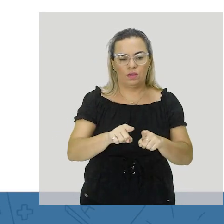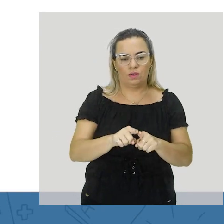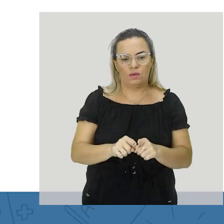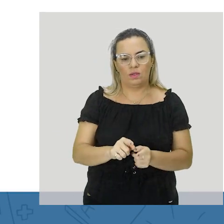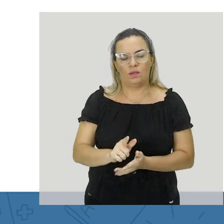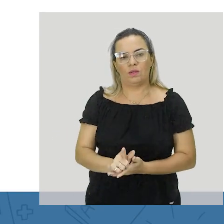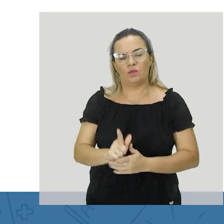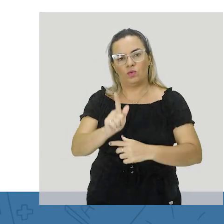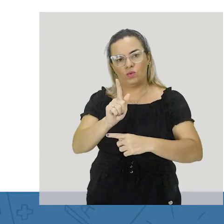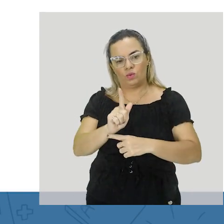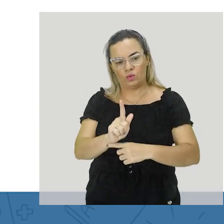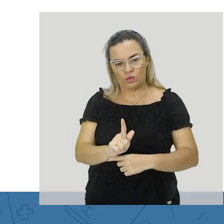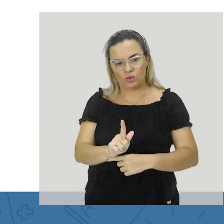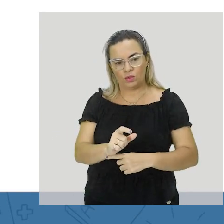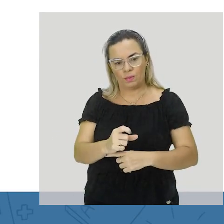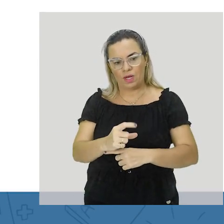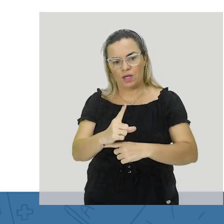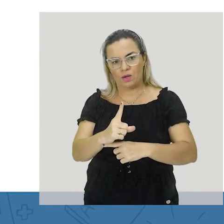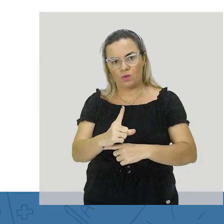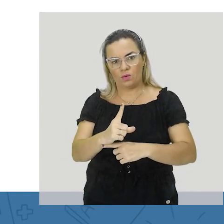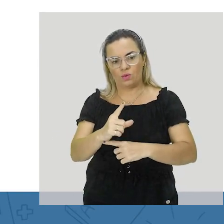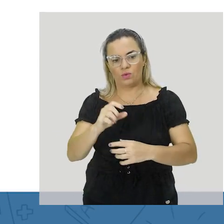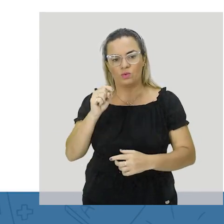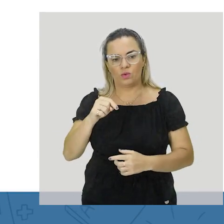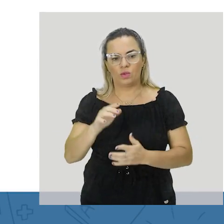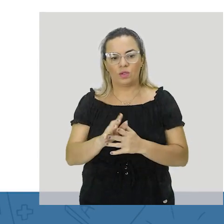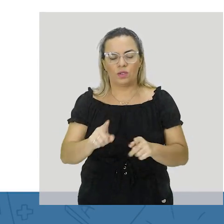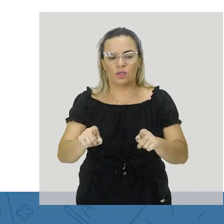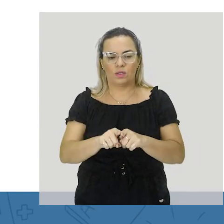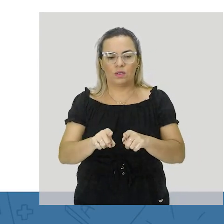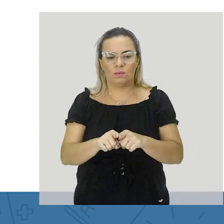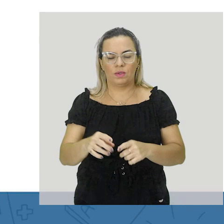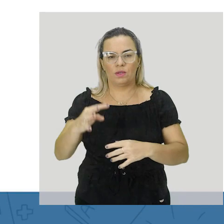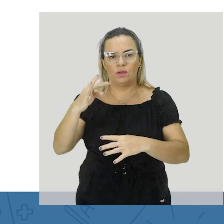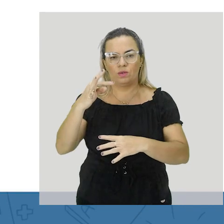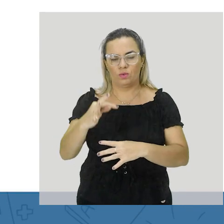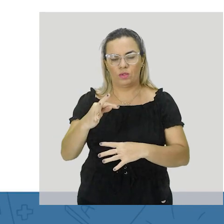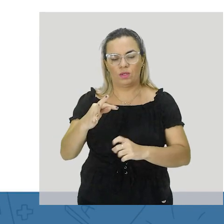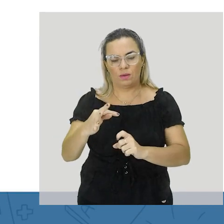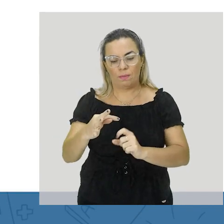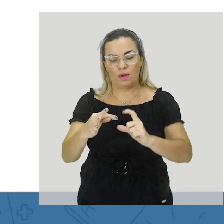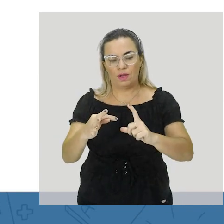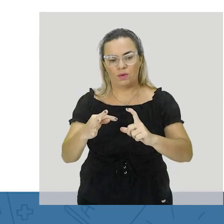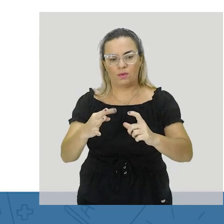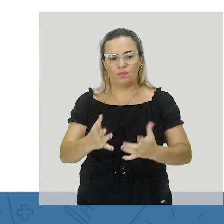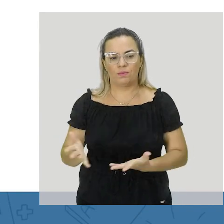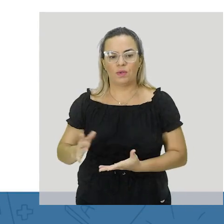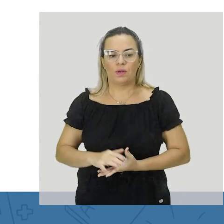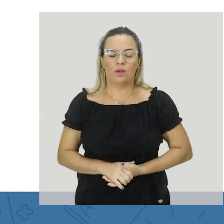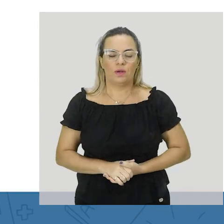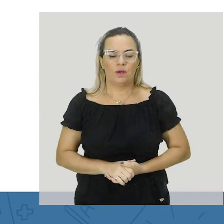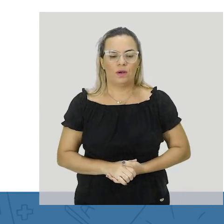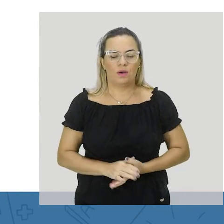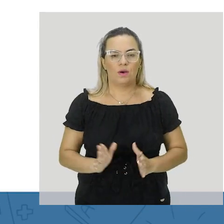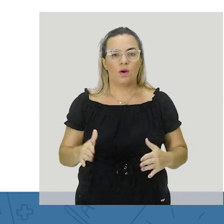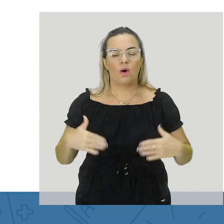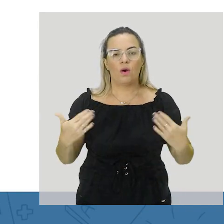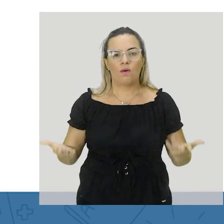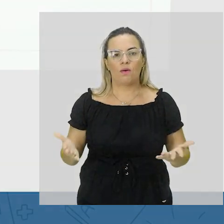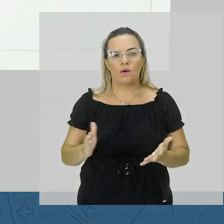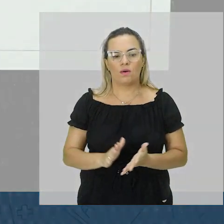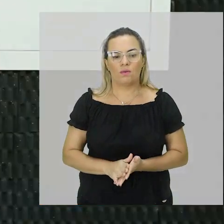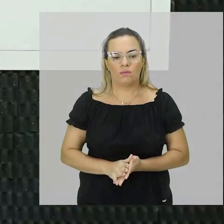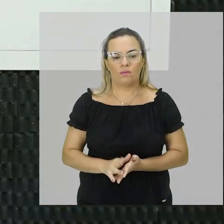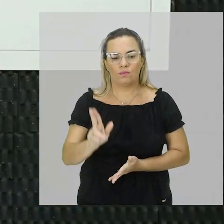do período, tá certo? Então nós vamos ver em qual que se encaixa. Certinho? Então vamos lá, pegar aqui as